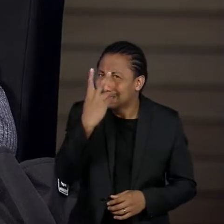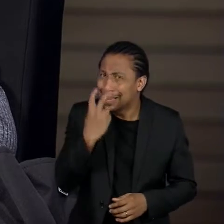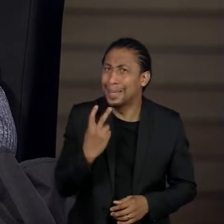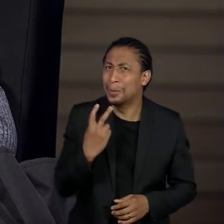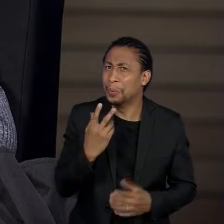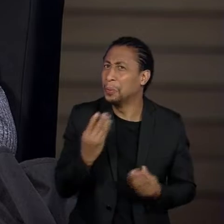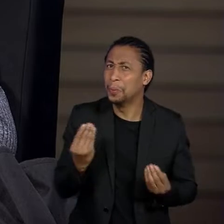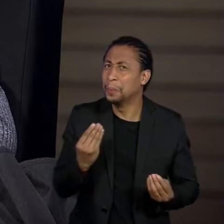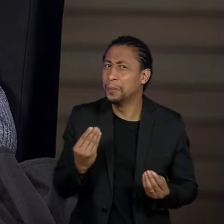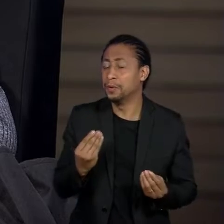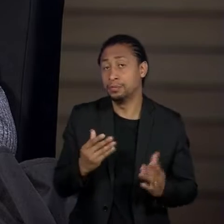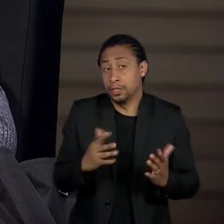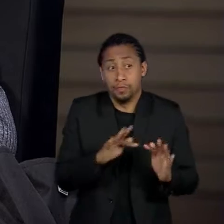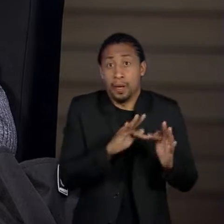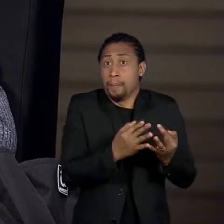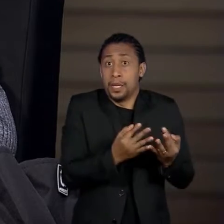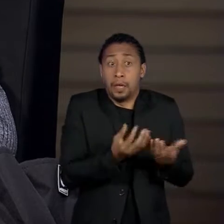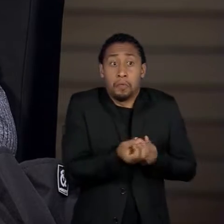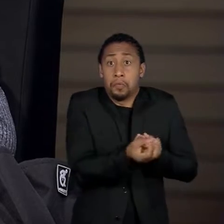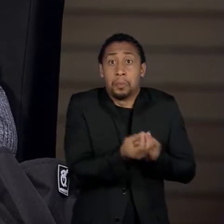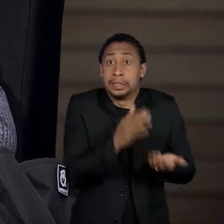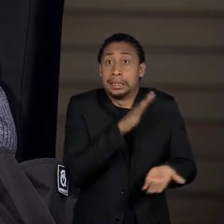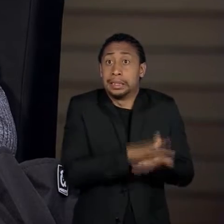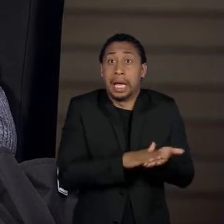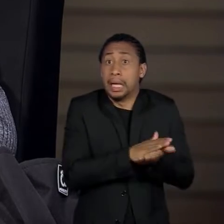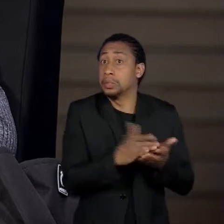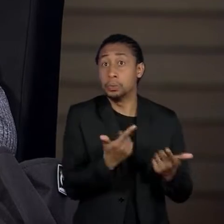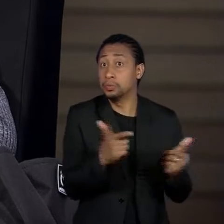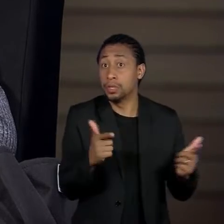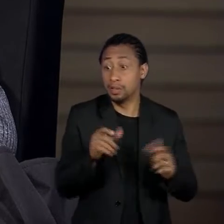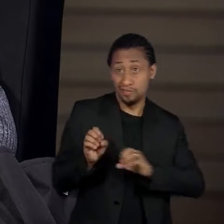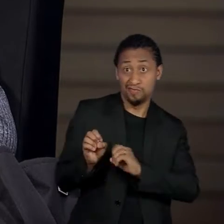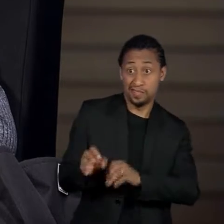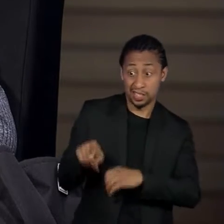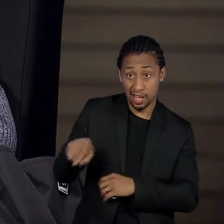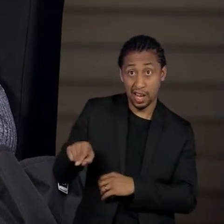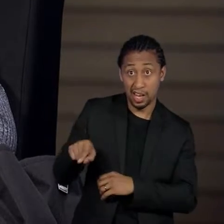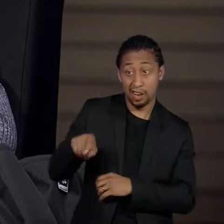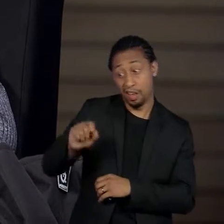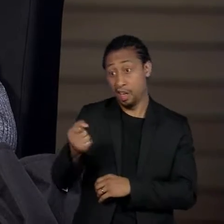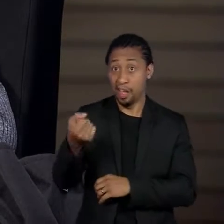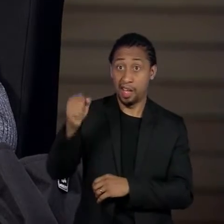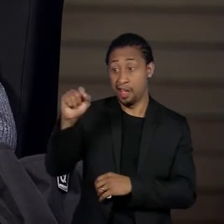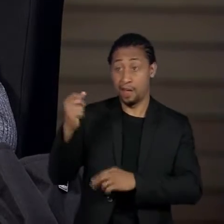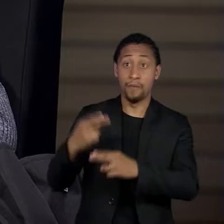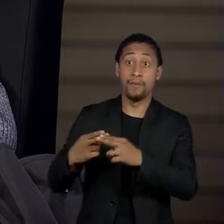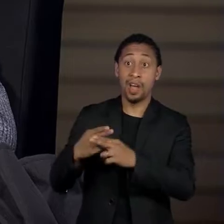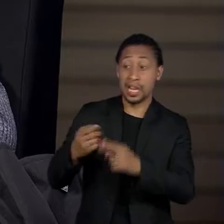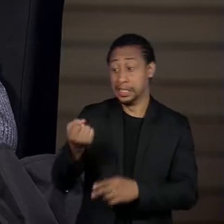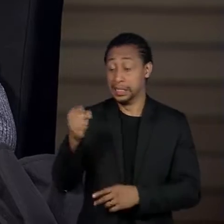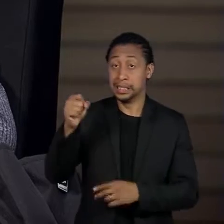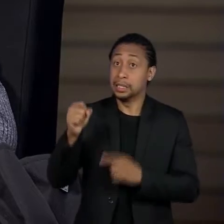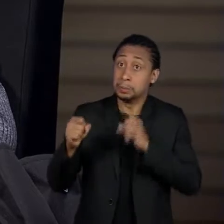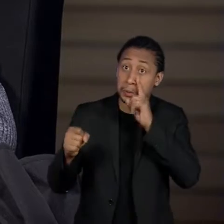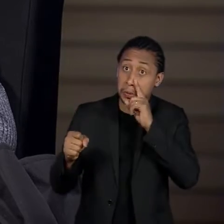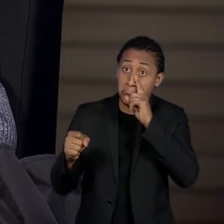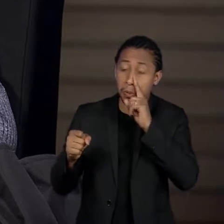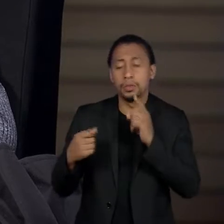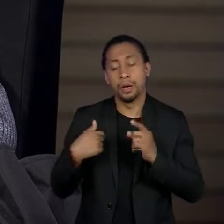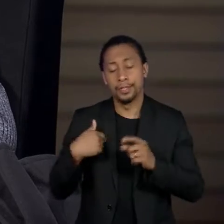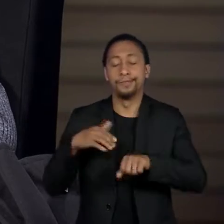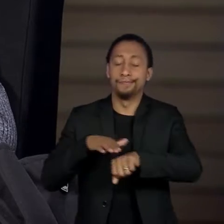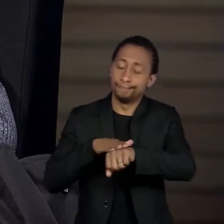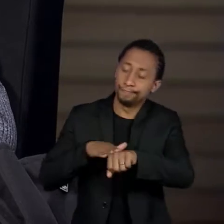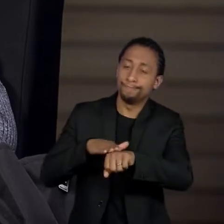ou estrutura nenhuma vai ensinar a criança a mexer com uma faca perigosa? E eu fui falando com ele,